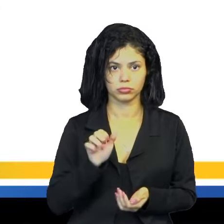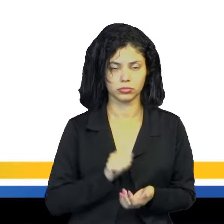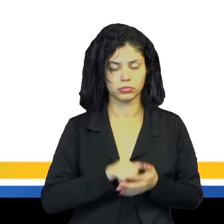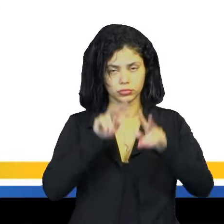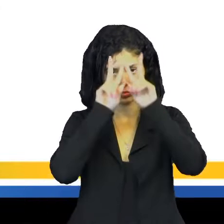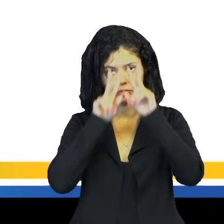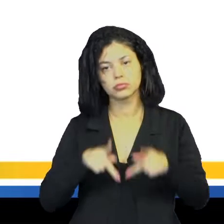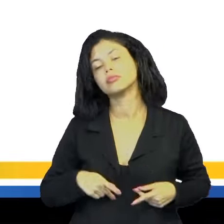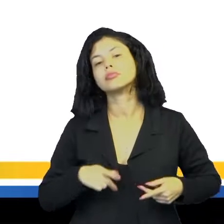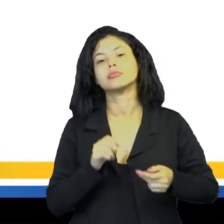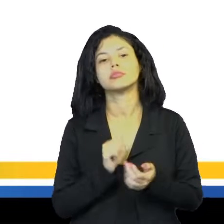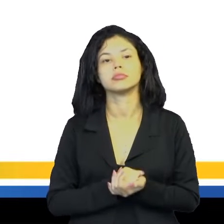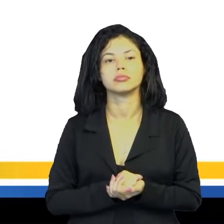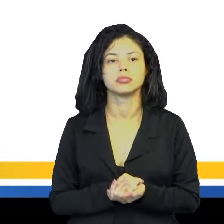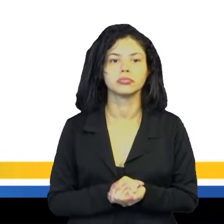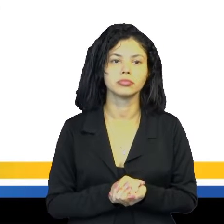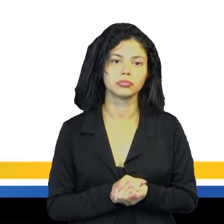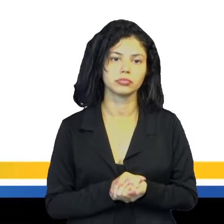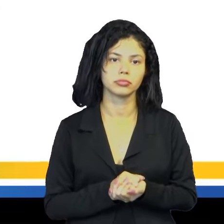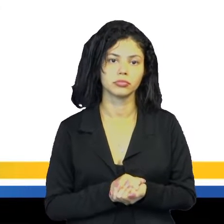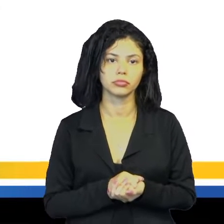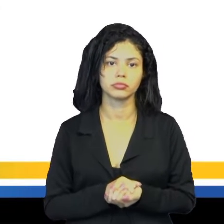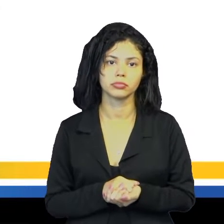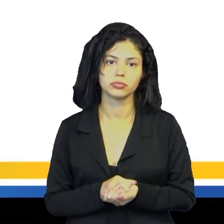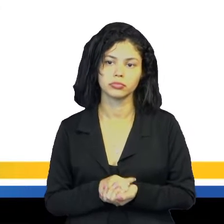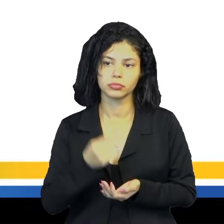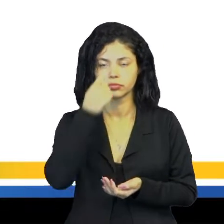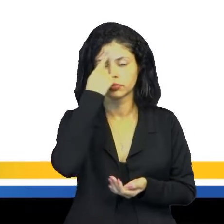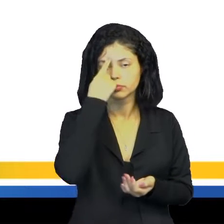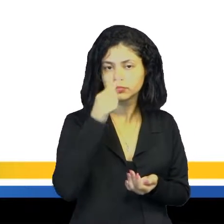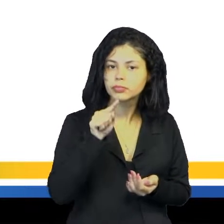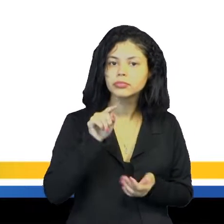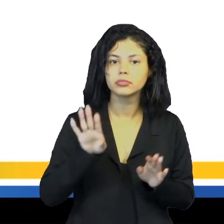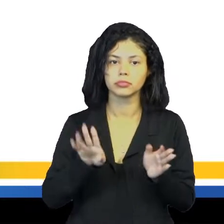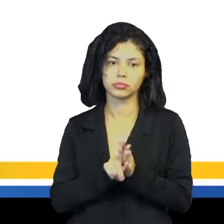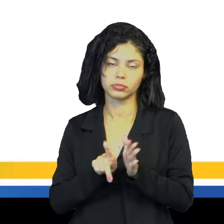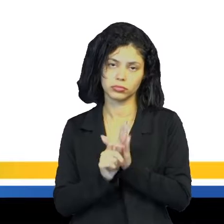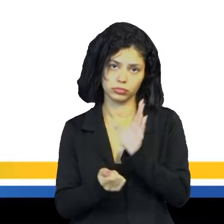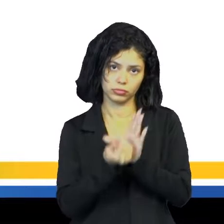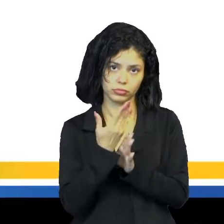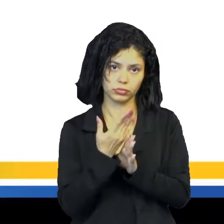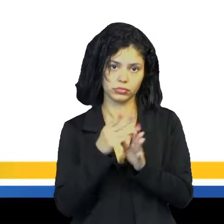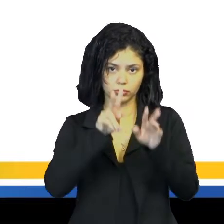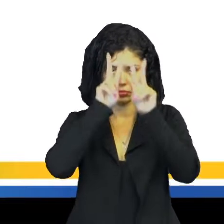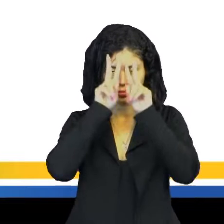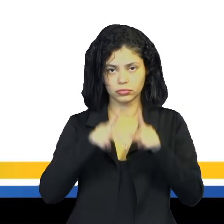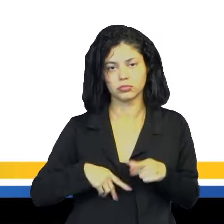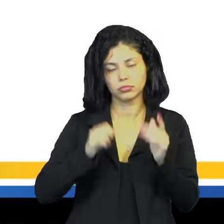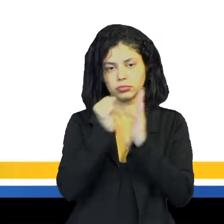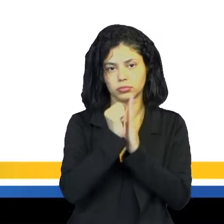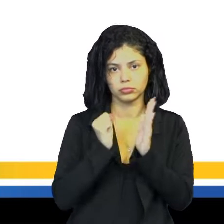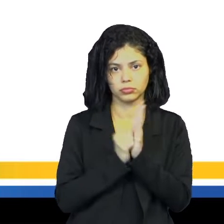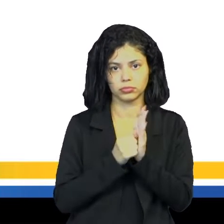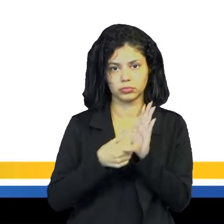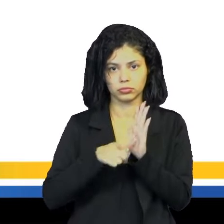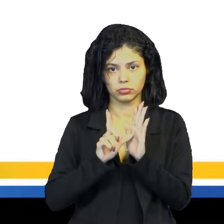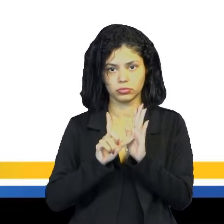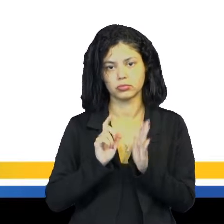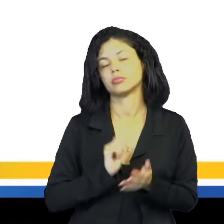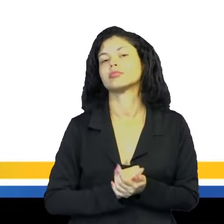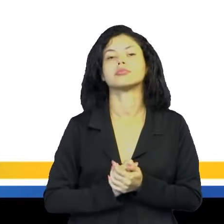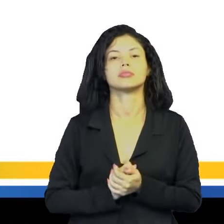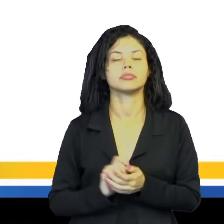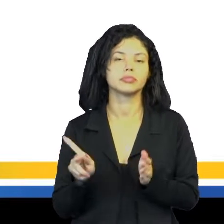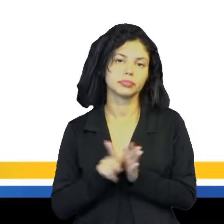perfectibilidade, da perfeição humana, As ideias aí que surgiram lá no humanismo, um século antes.